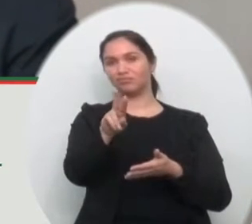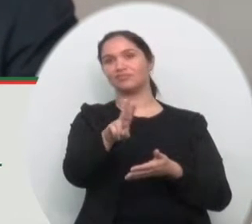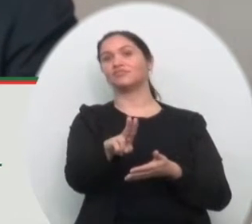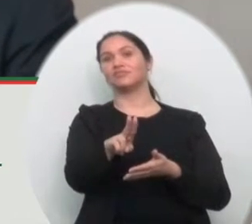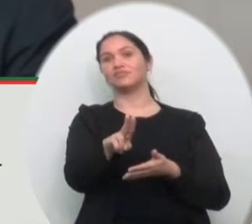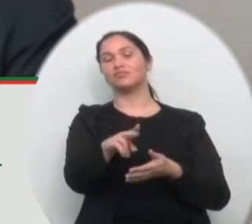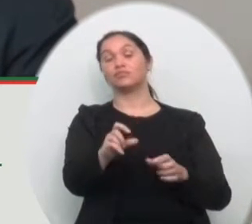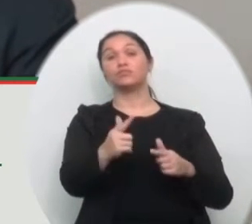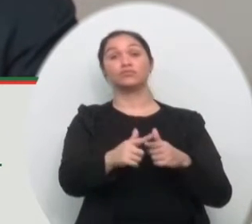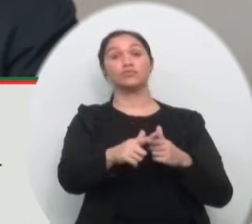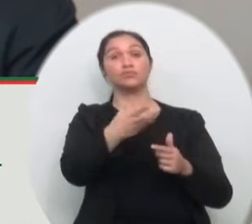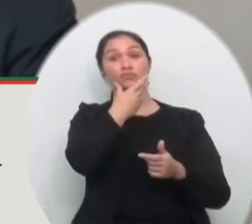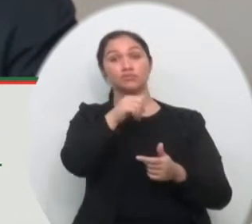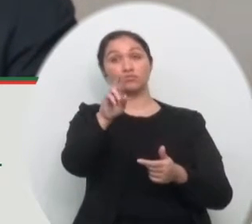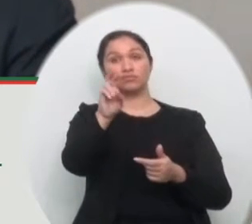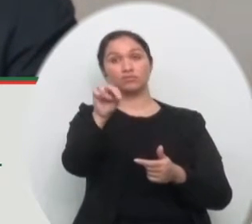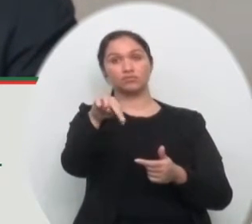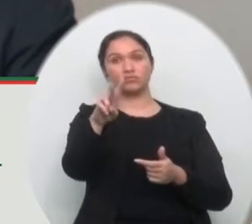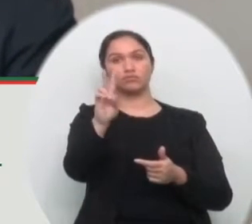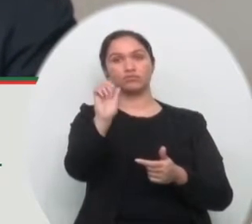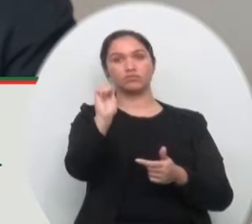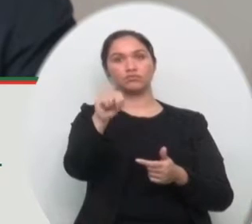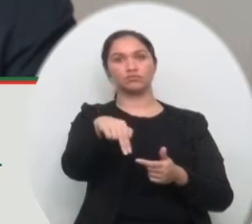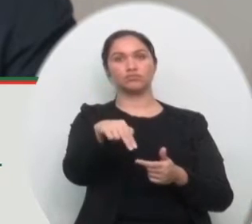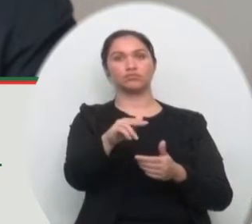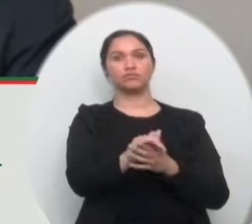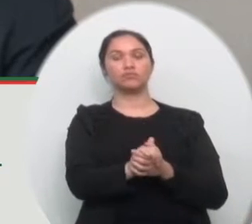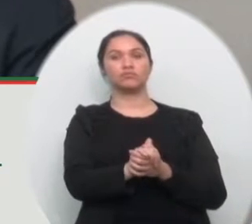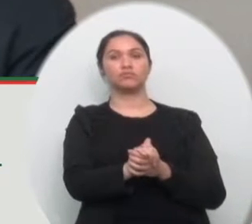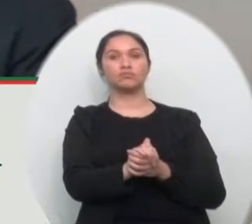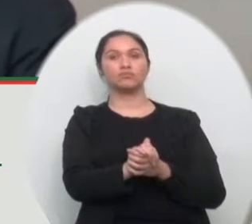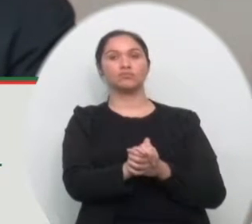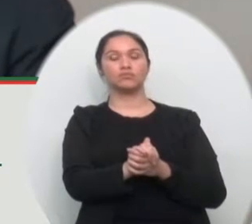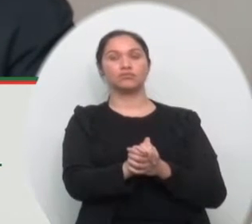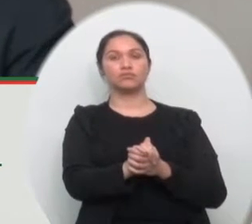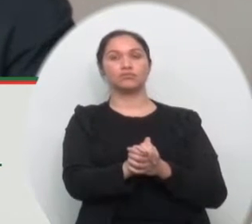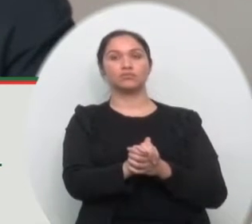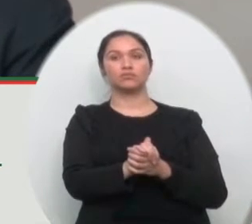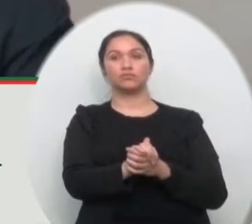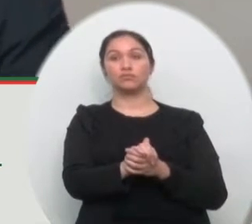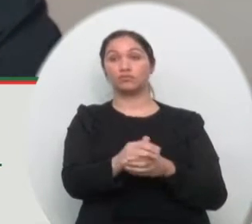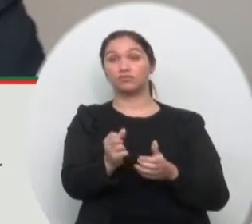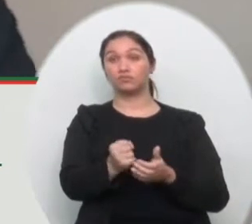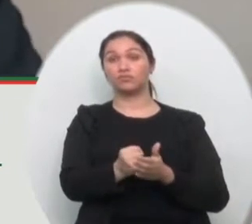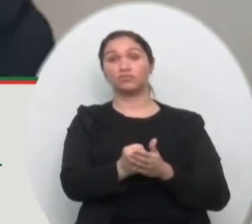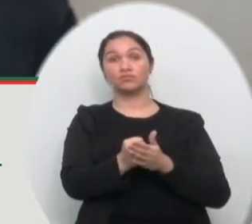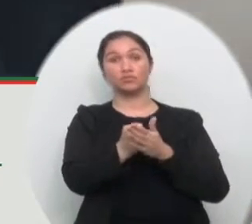Renan, com certeza, a reitora é o que é, porque também tem o Renan do lado.